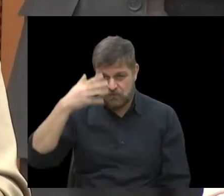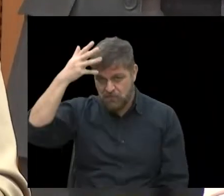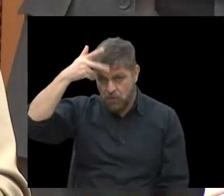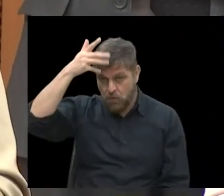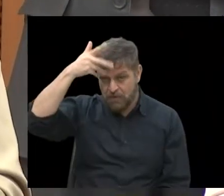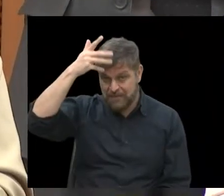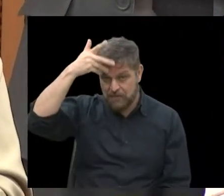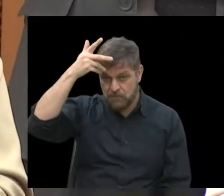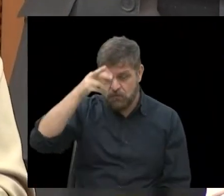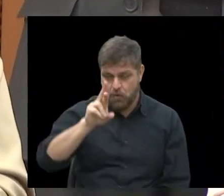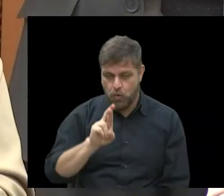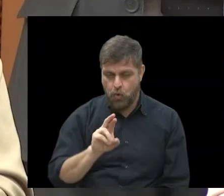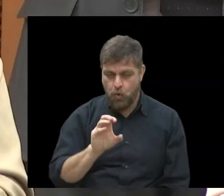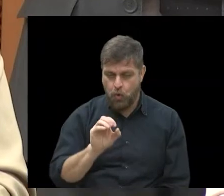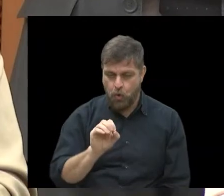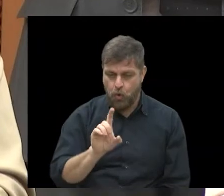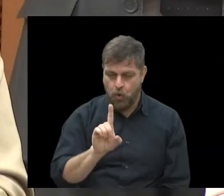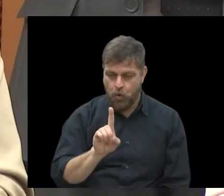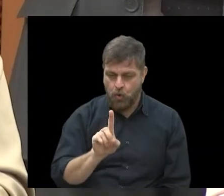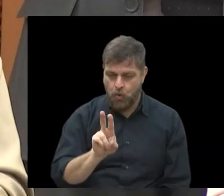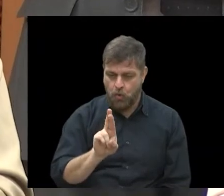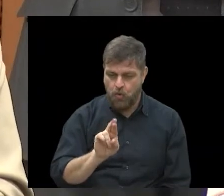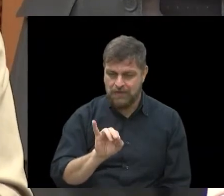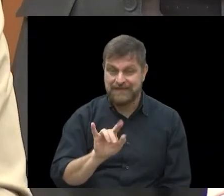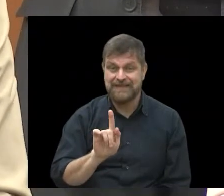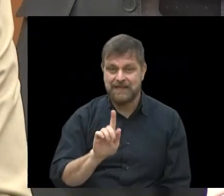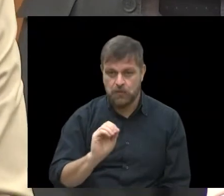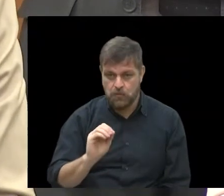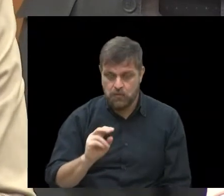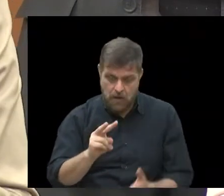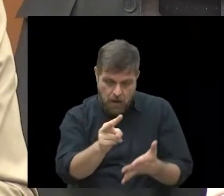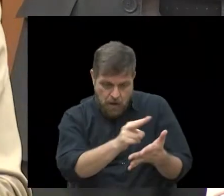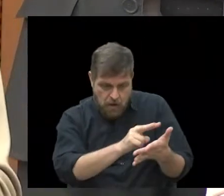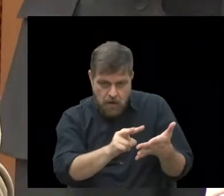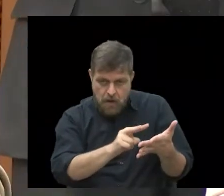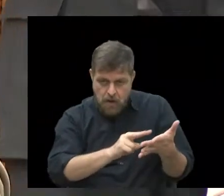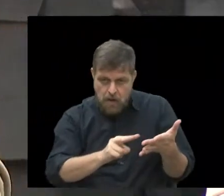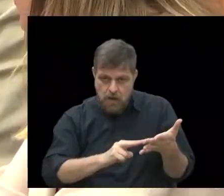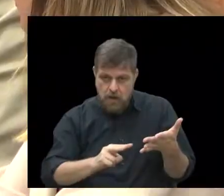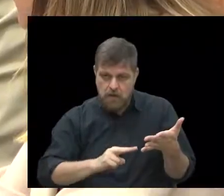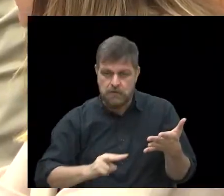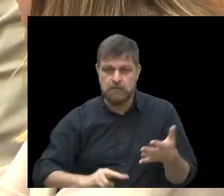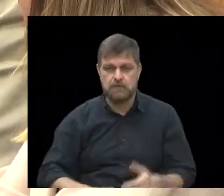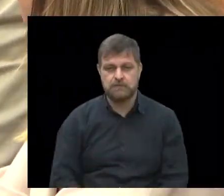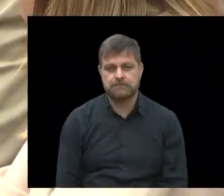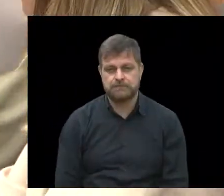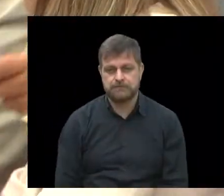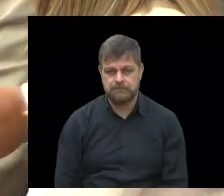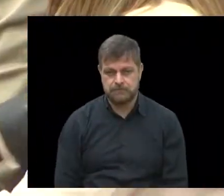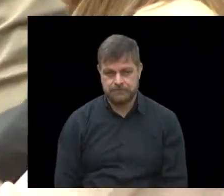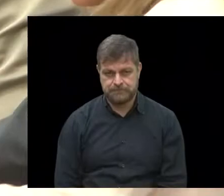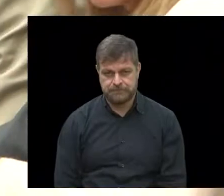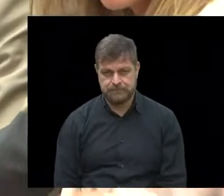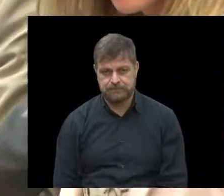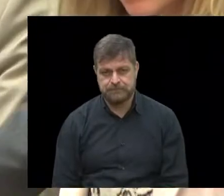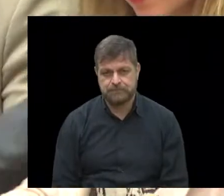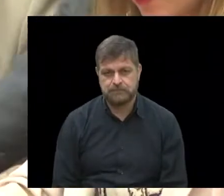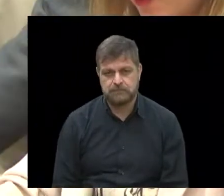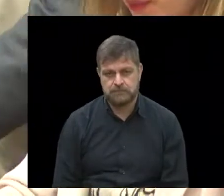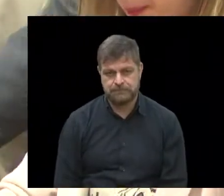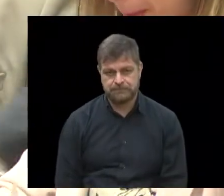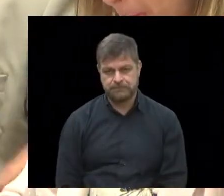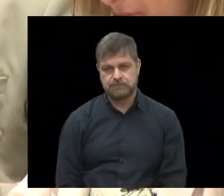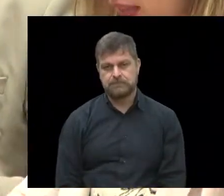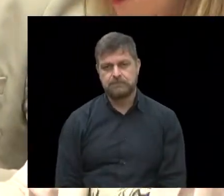da Farmadic, que faça a leitura dos requerimentos da reunião de hoje. Pois não, senhor presidente. Pastor